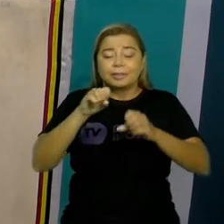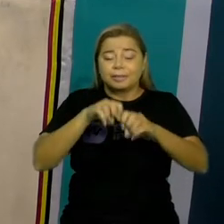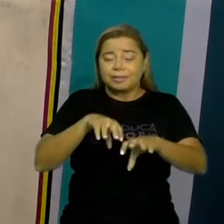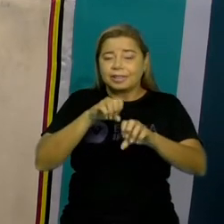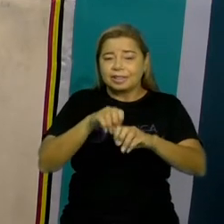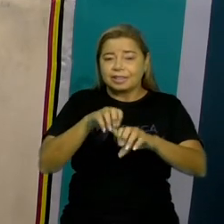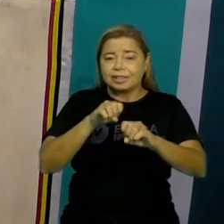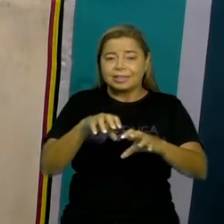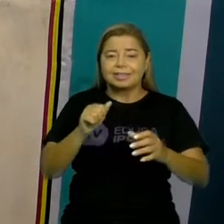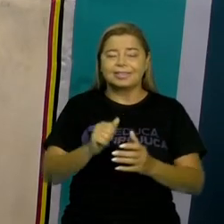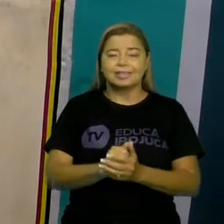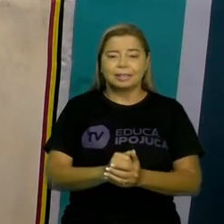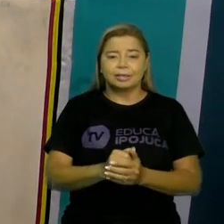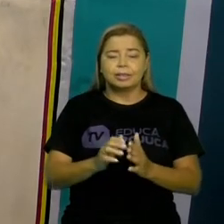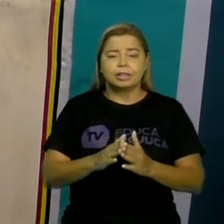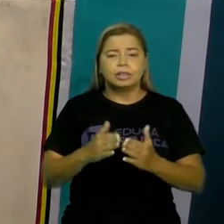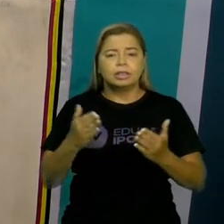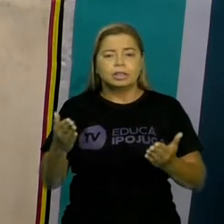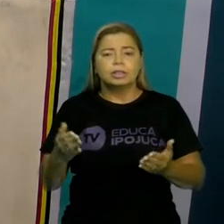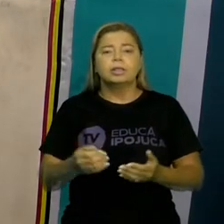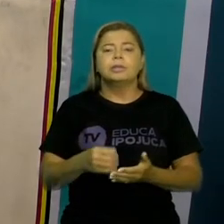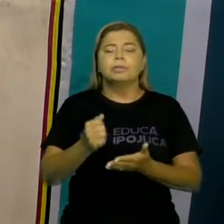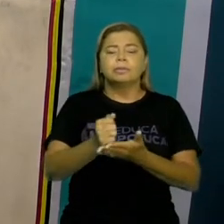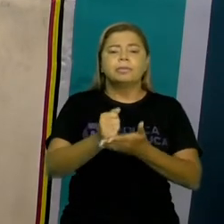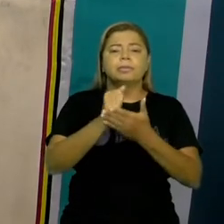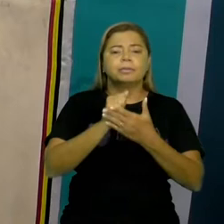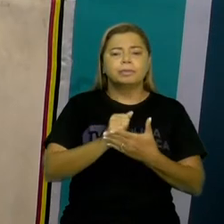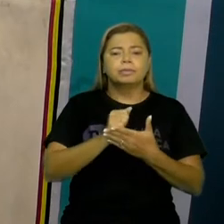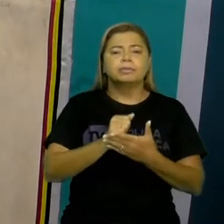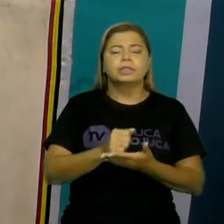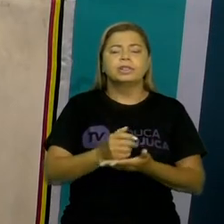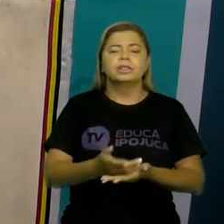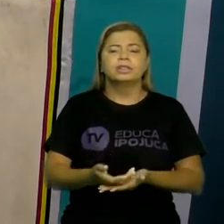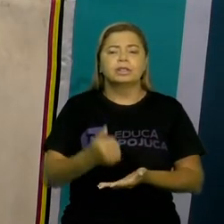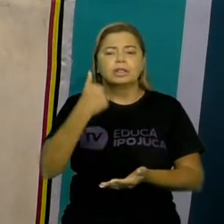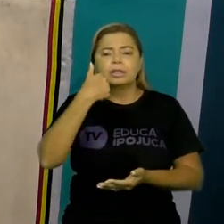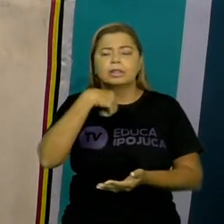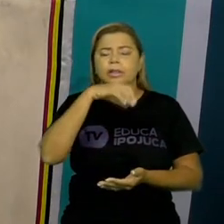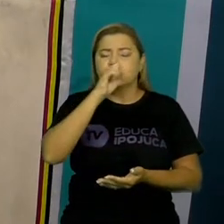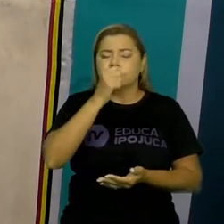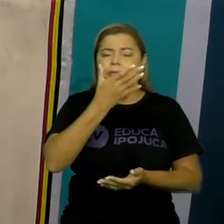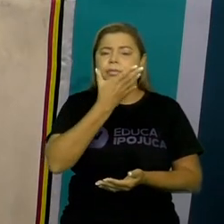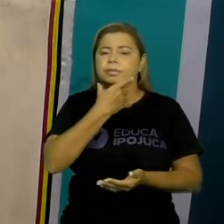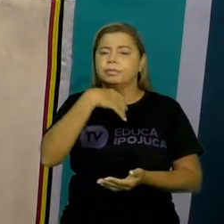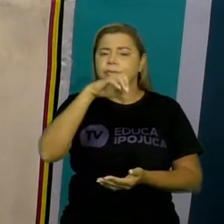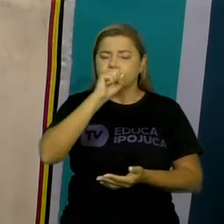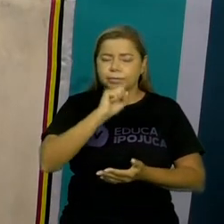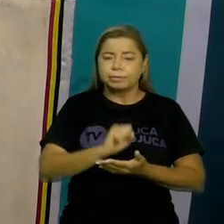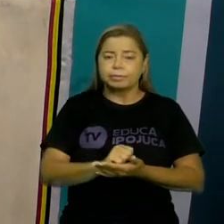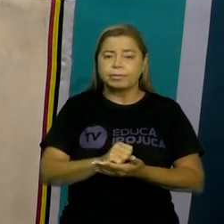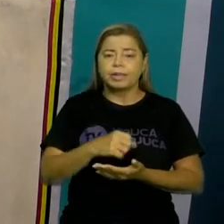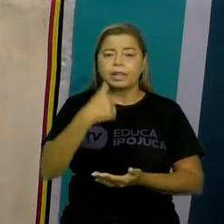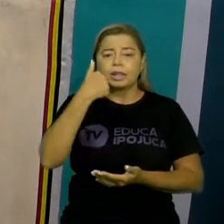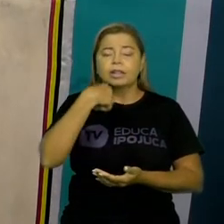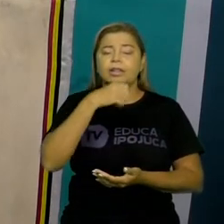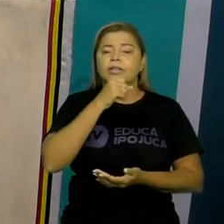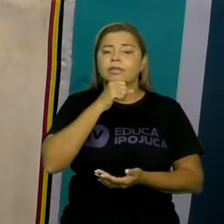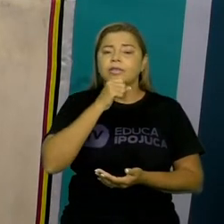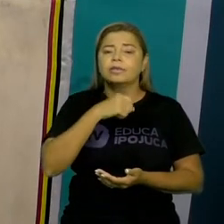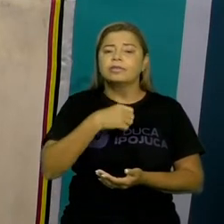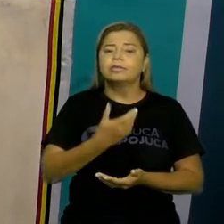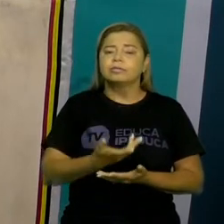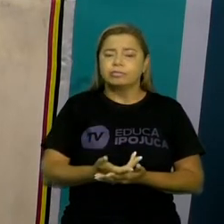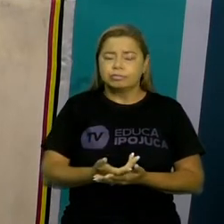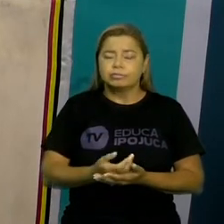vocês. Vocês vão ter a ajuda da mamãe, do papai, da vovó, do vovô, né, isso, para fazer as